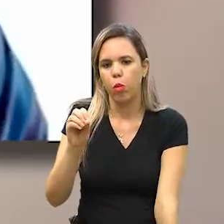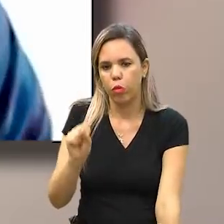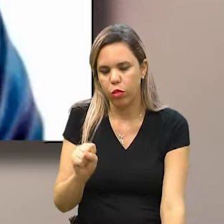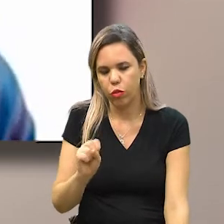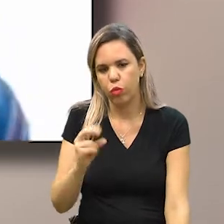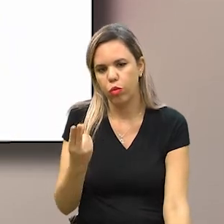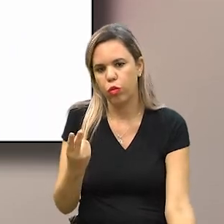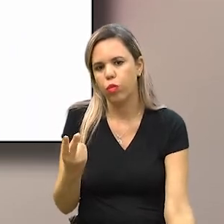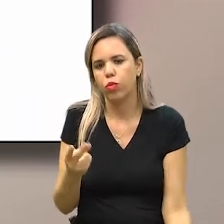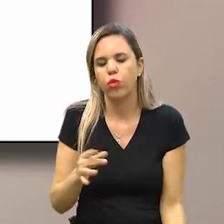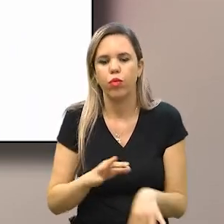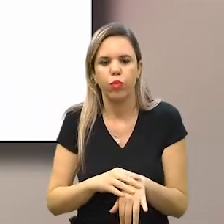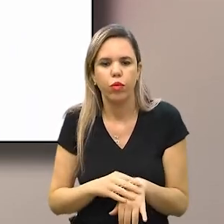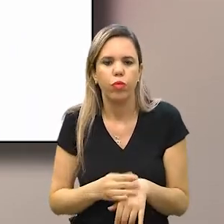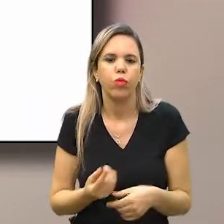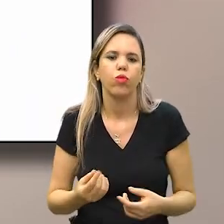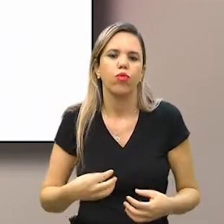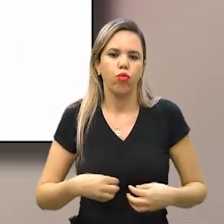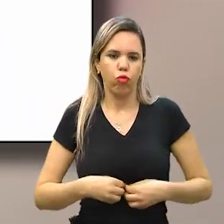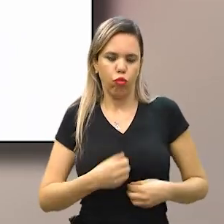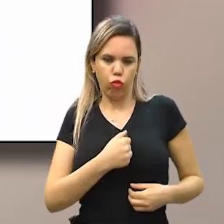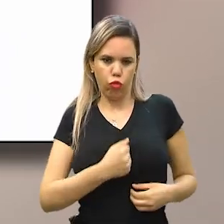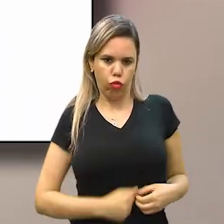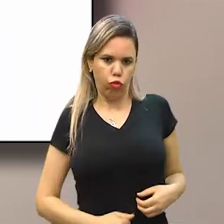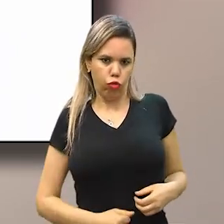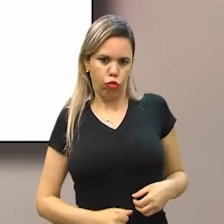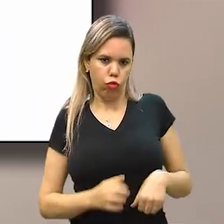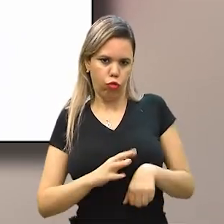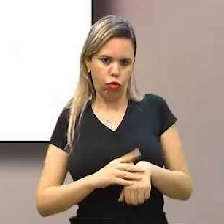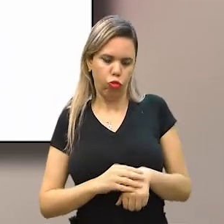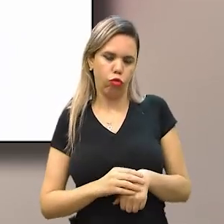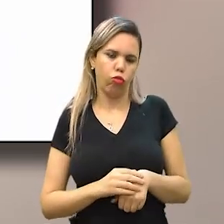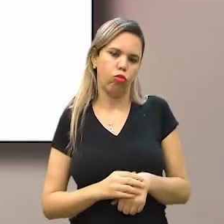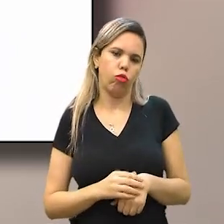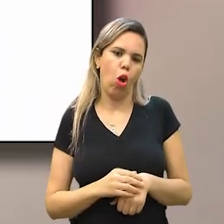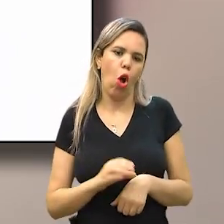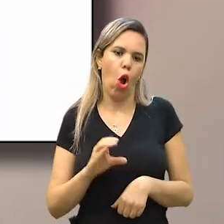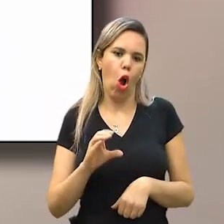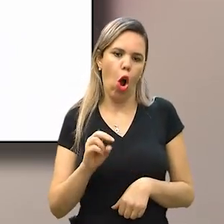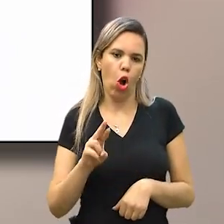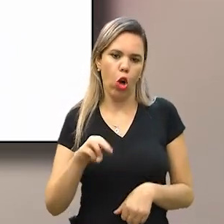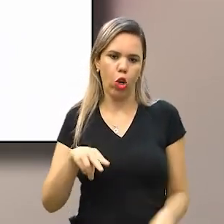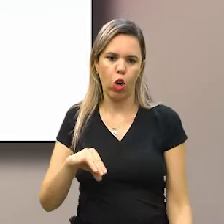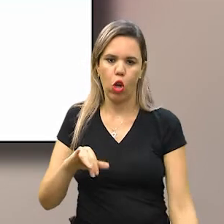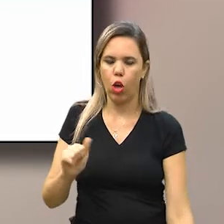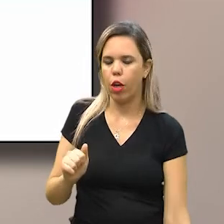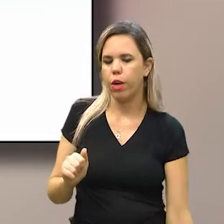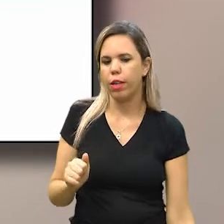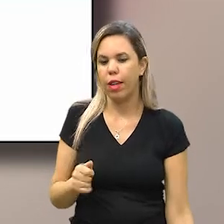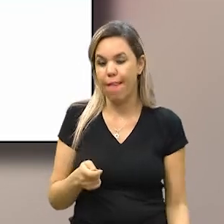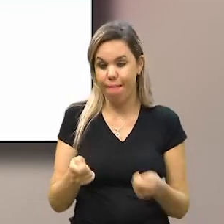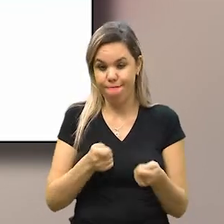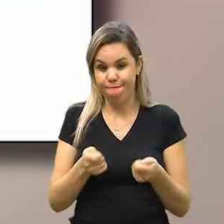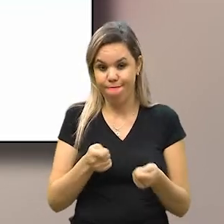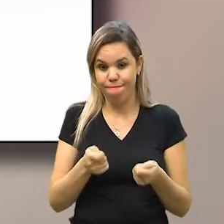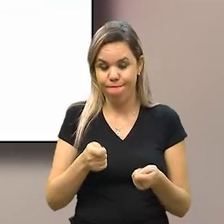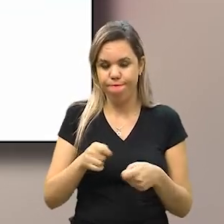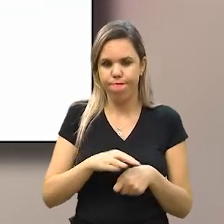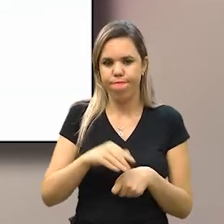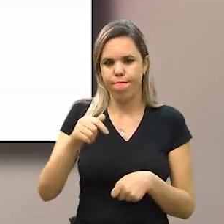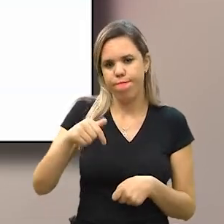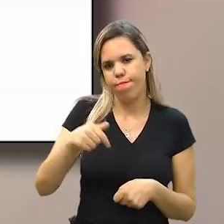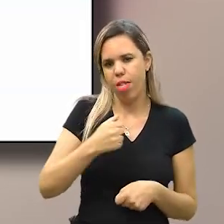né? Ou a doença inflamatória intestinal. São doenças crônicas, inflamatórias, que para você controlar essa